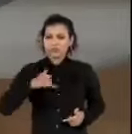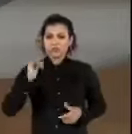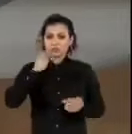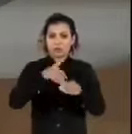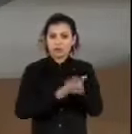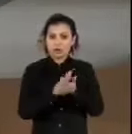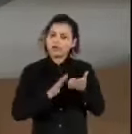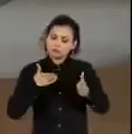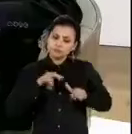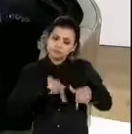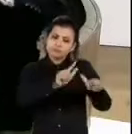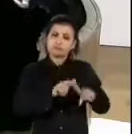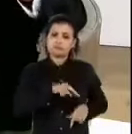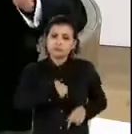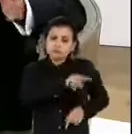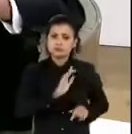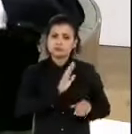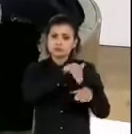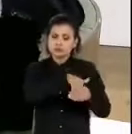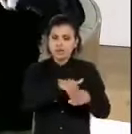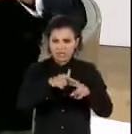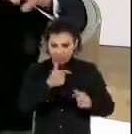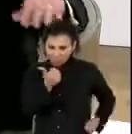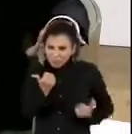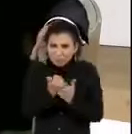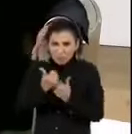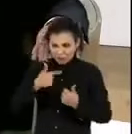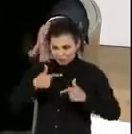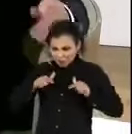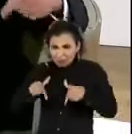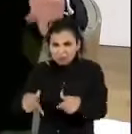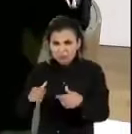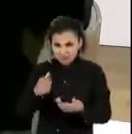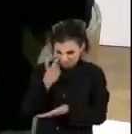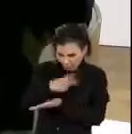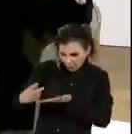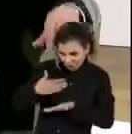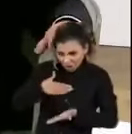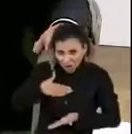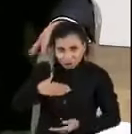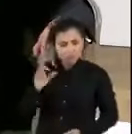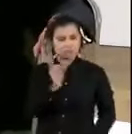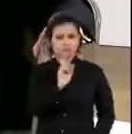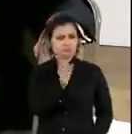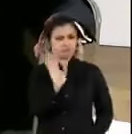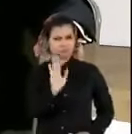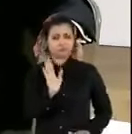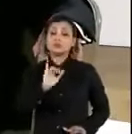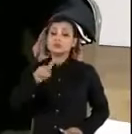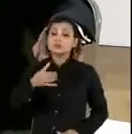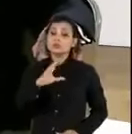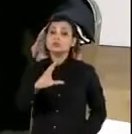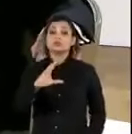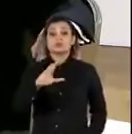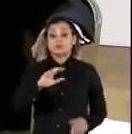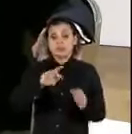voto é este. Eu jamais apoiei ou fiz desempenho pelo golpe. Aliás, muito recentemente, o jornal